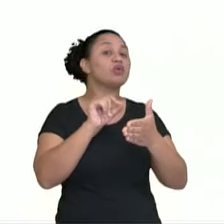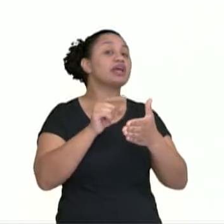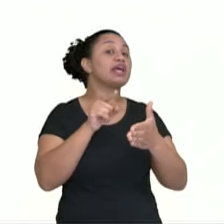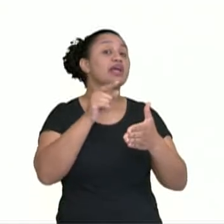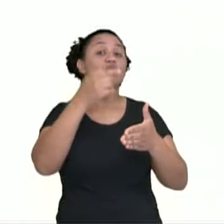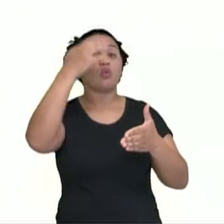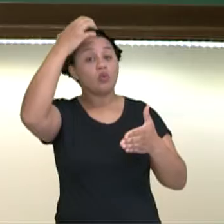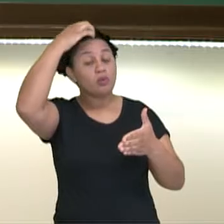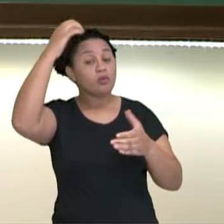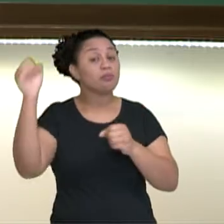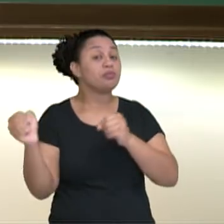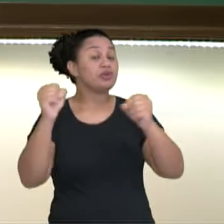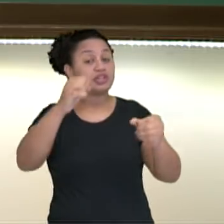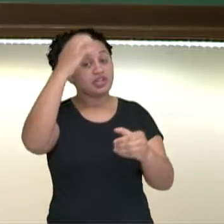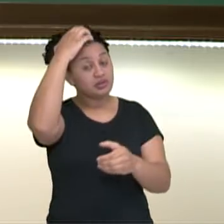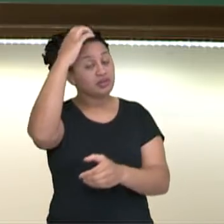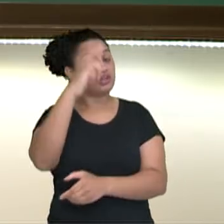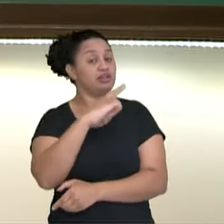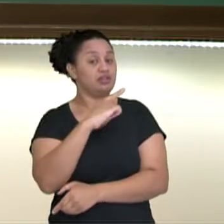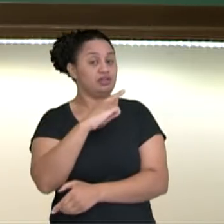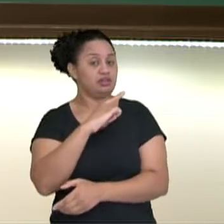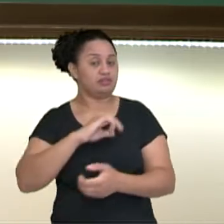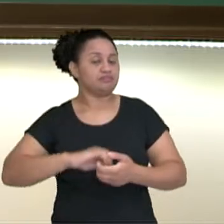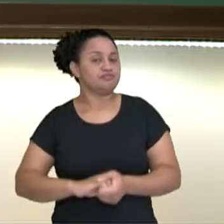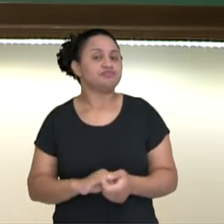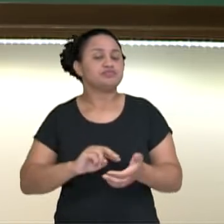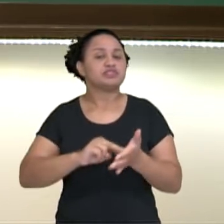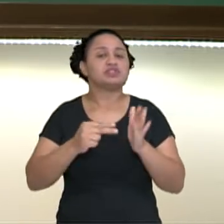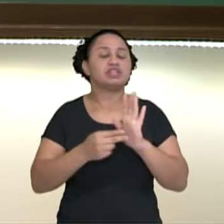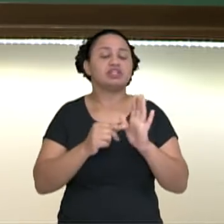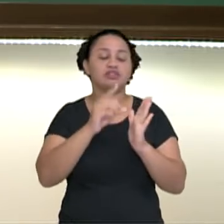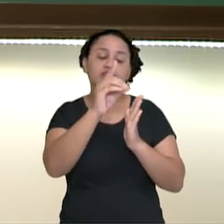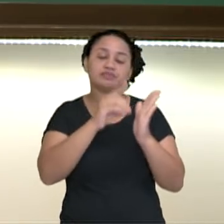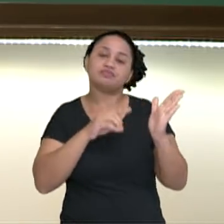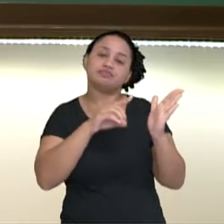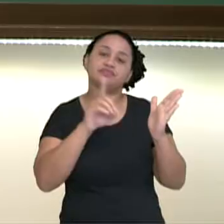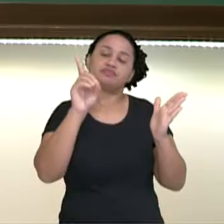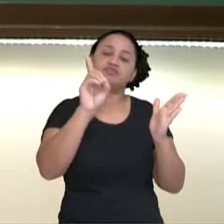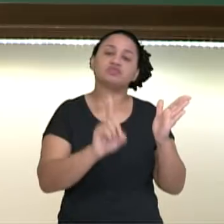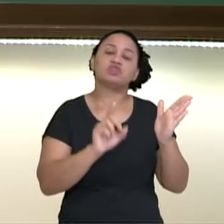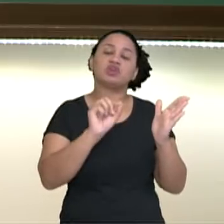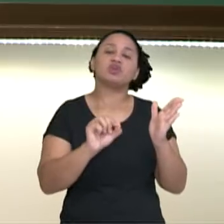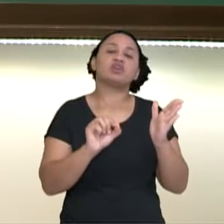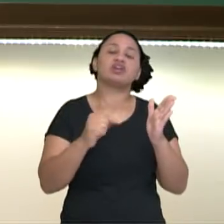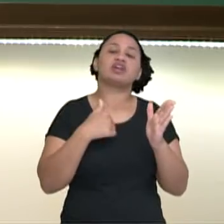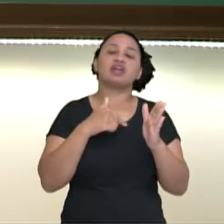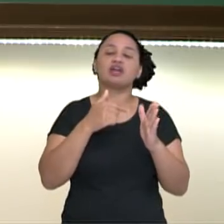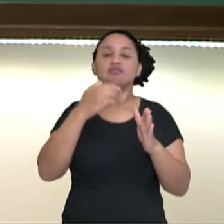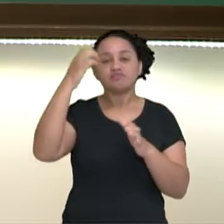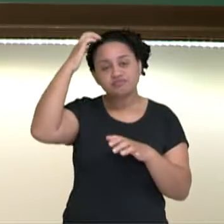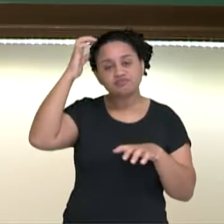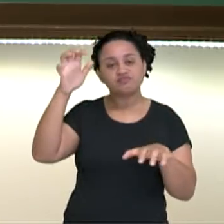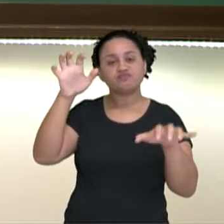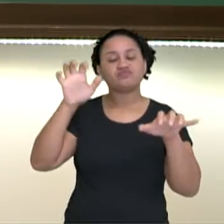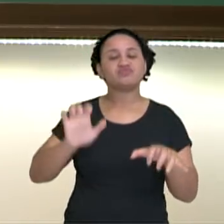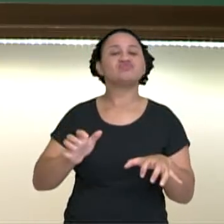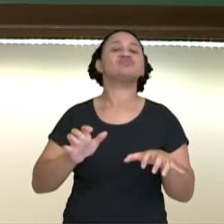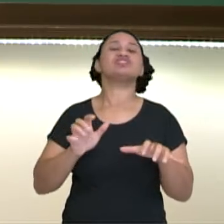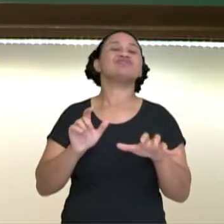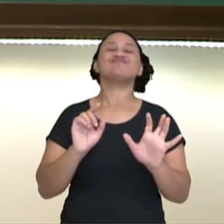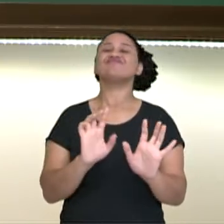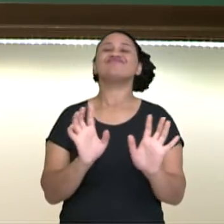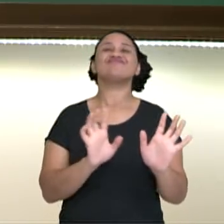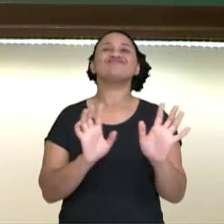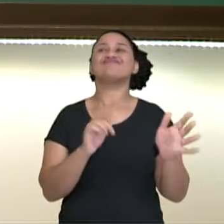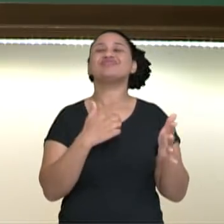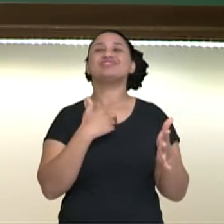o poder real. Isso quer dizer que através dessa declaração de direitos, a monarquia ela já